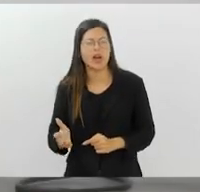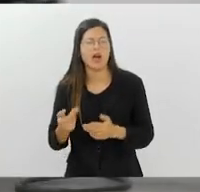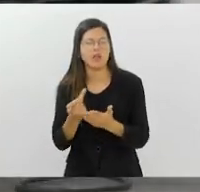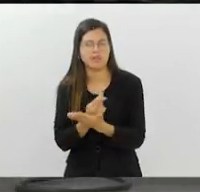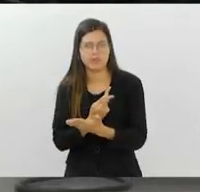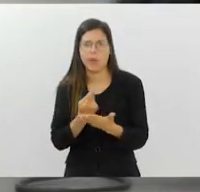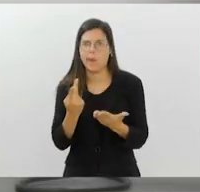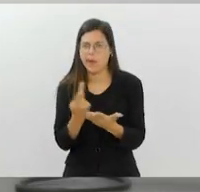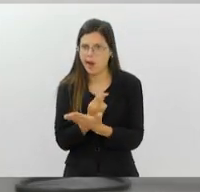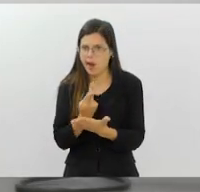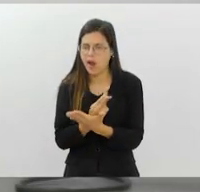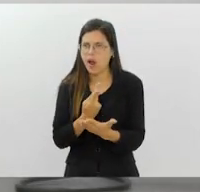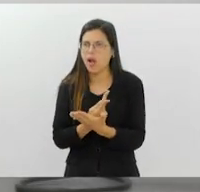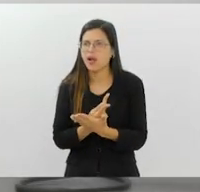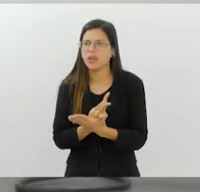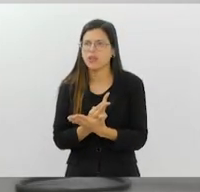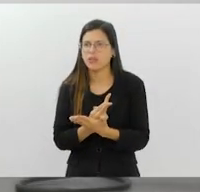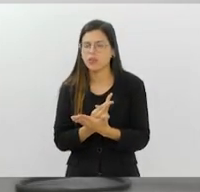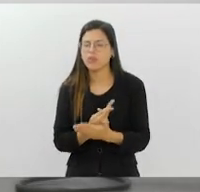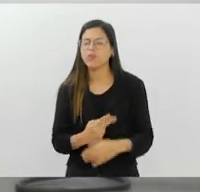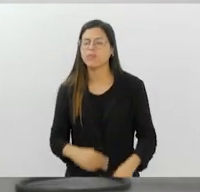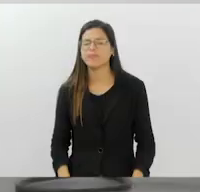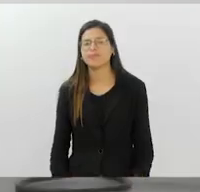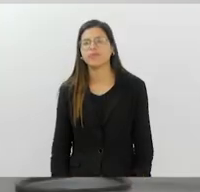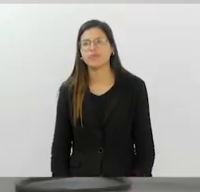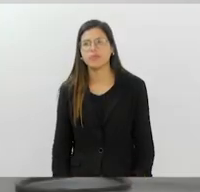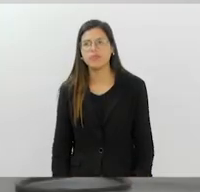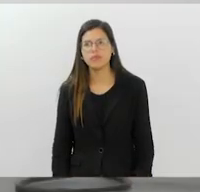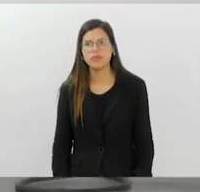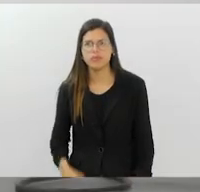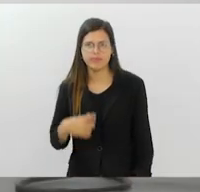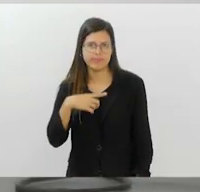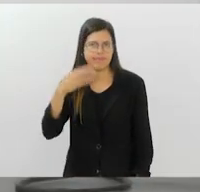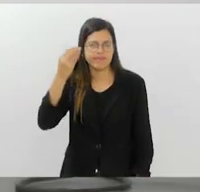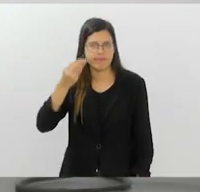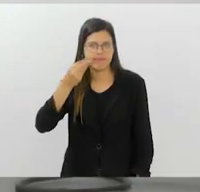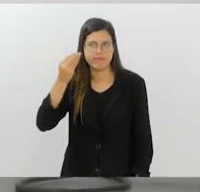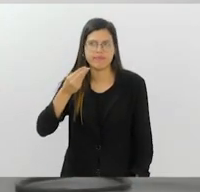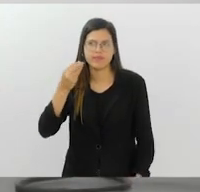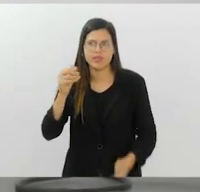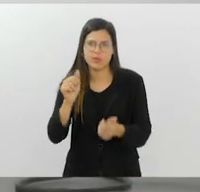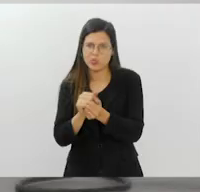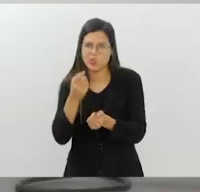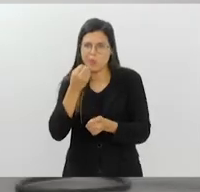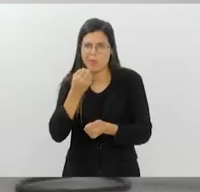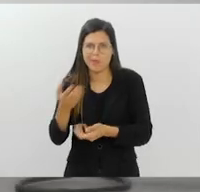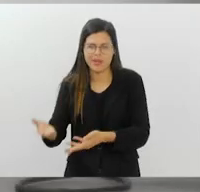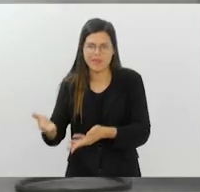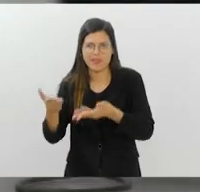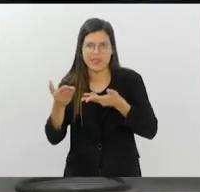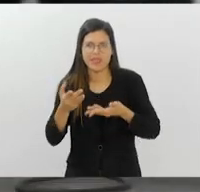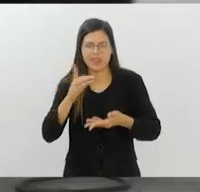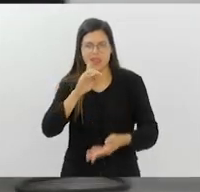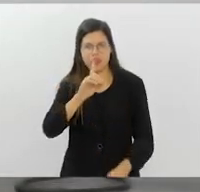aqui numa dupla condição Então já tá aqui conosco bem-vinda